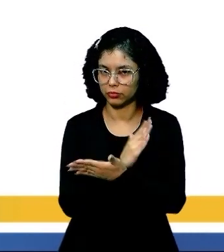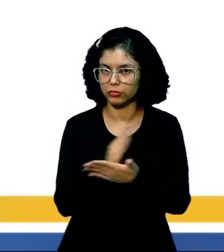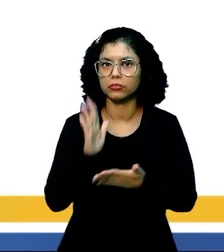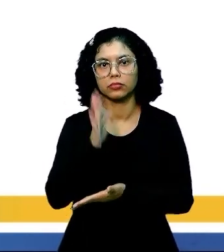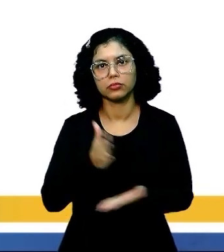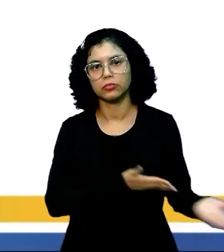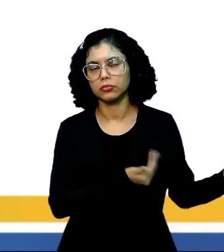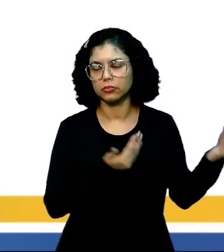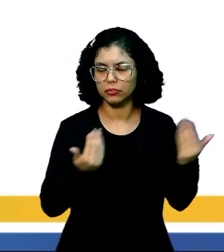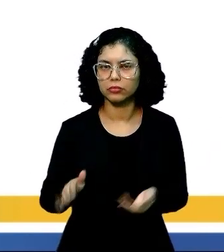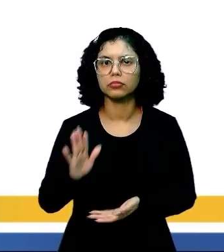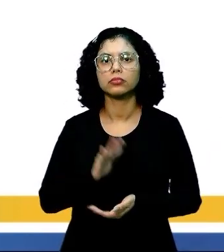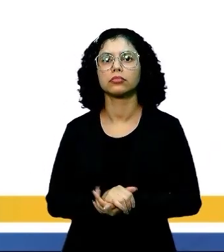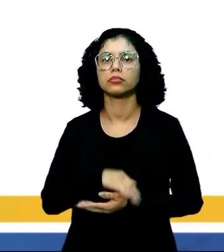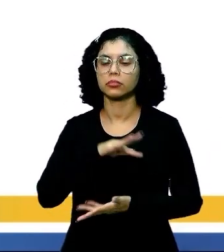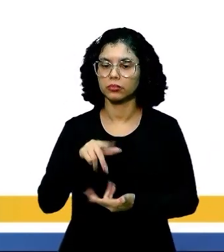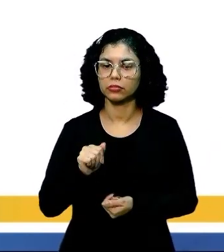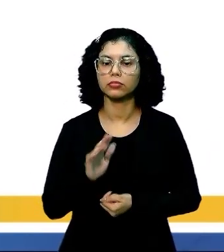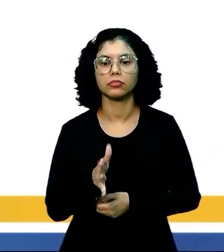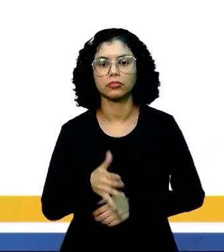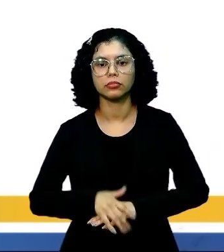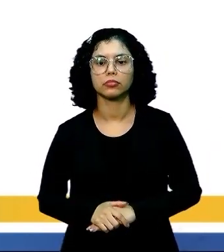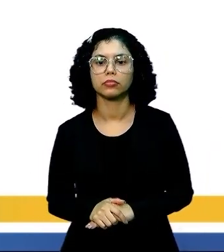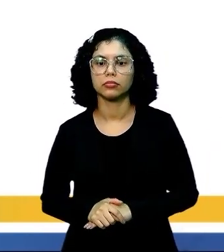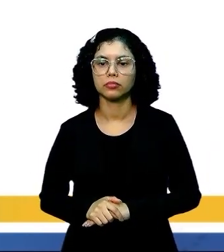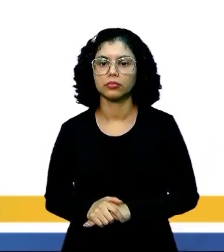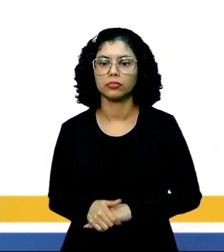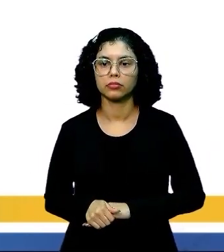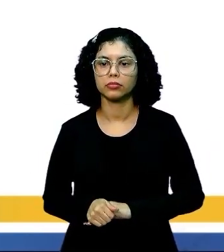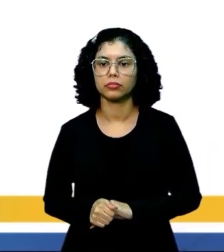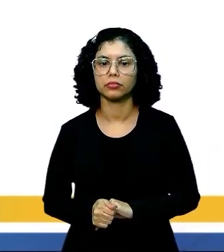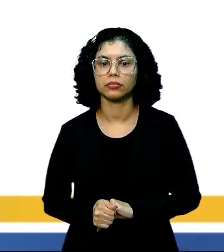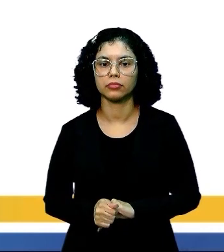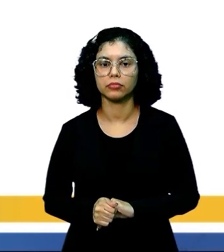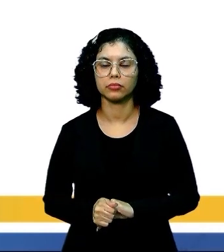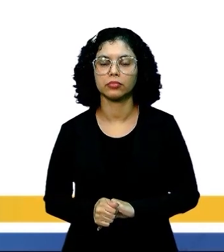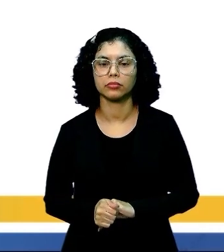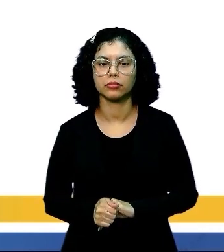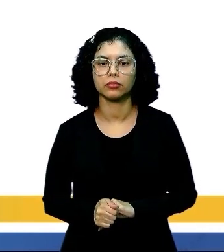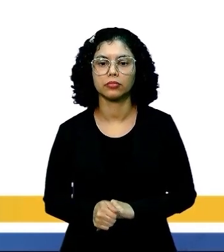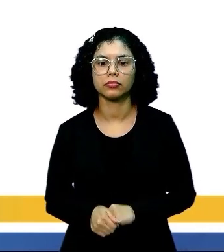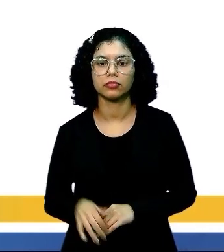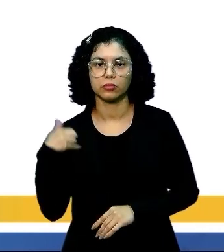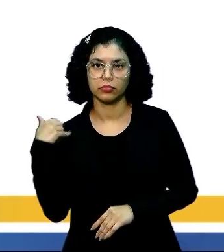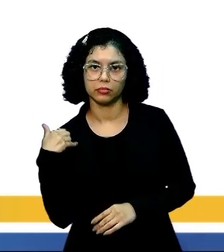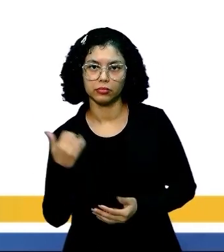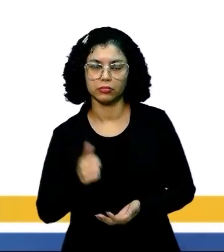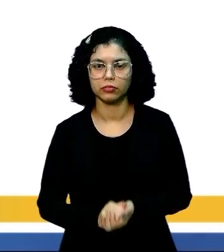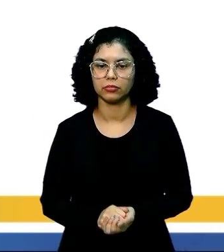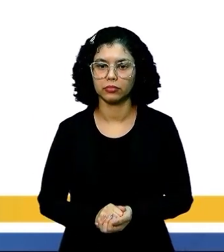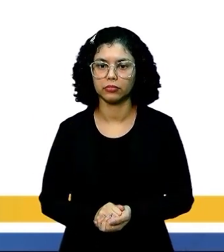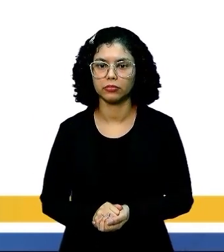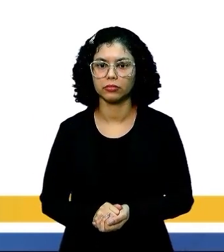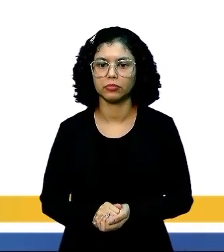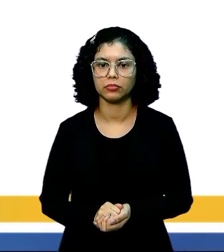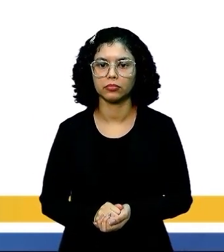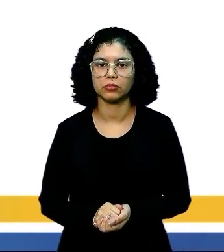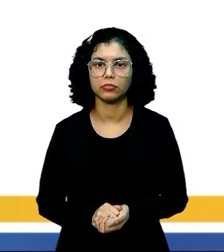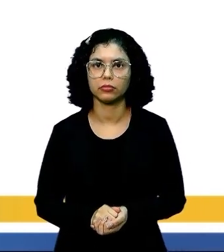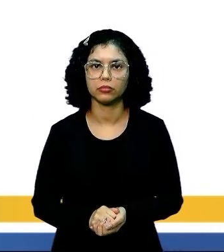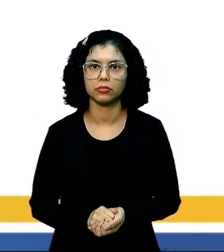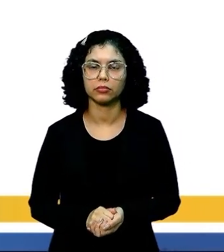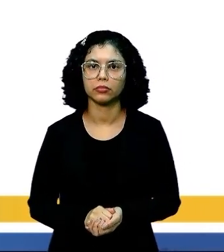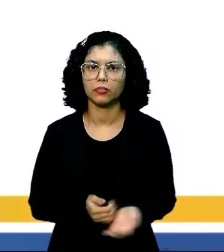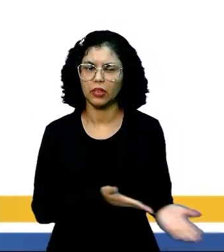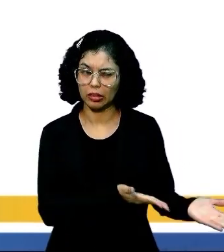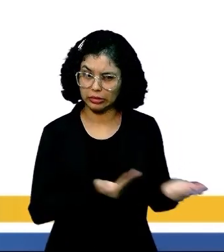já viajaram pelo mundo. Em uma idade temprana, né? Ou seja, uma idade temprana vem de temprano, que vem de cedo,